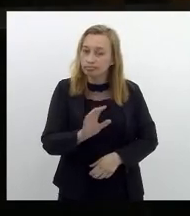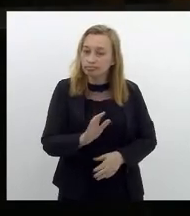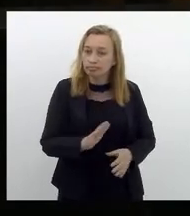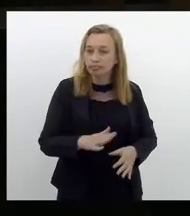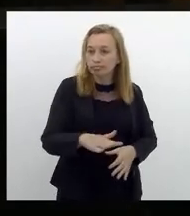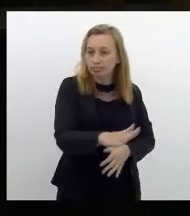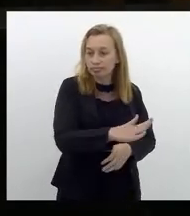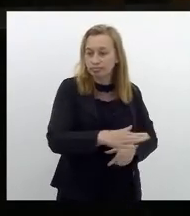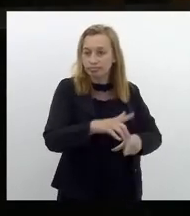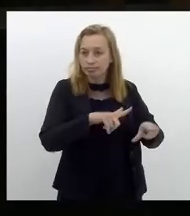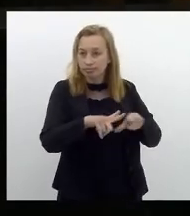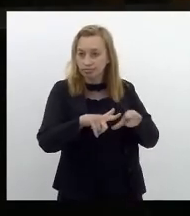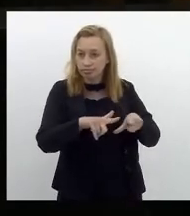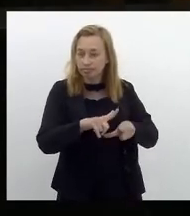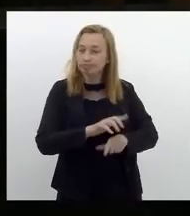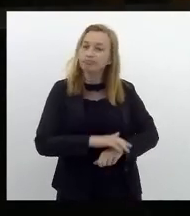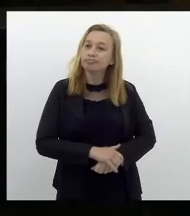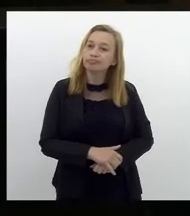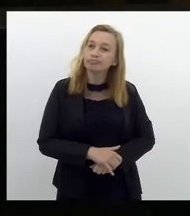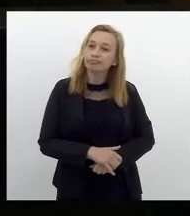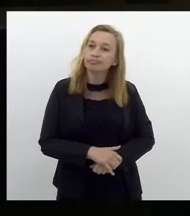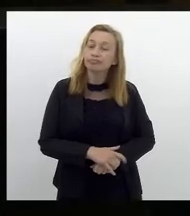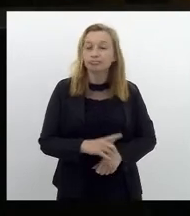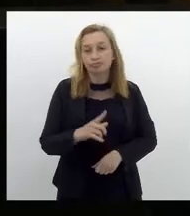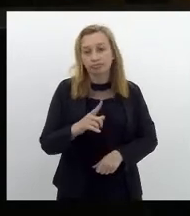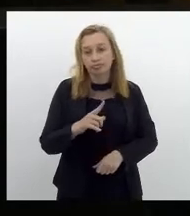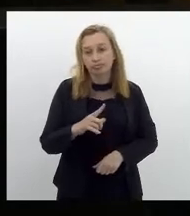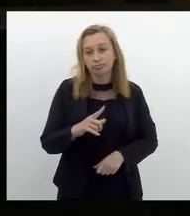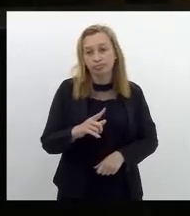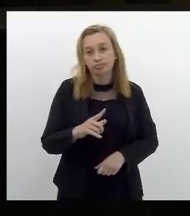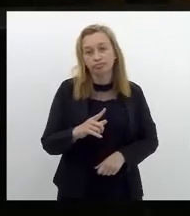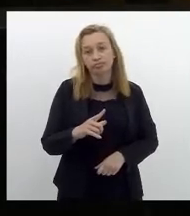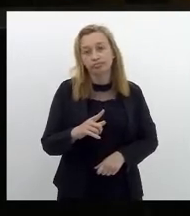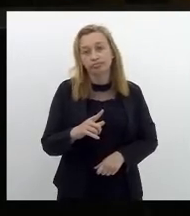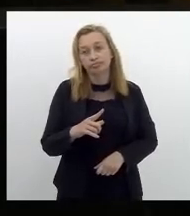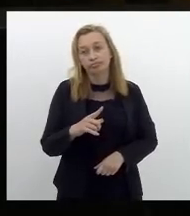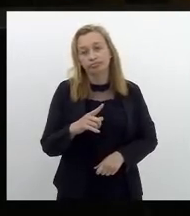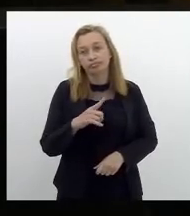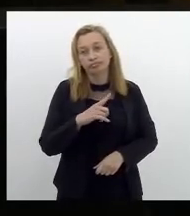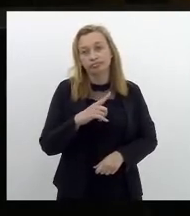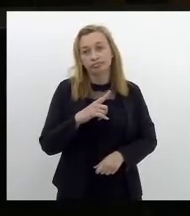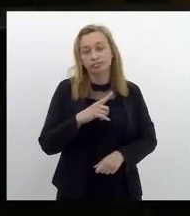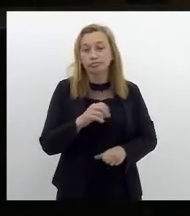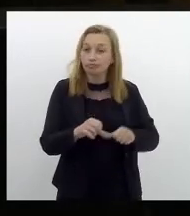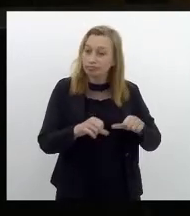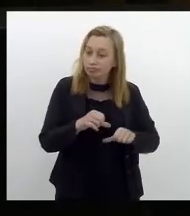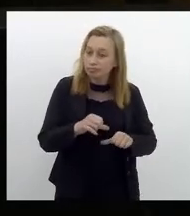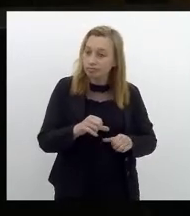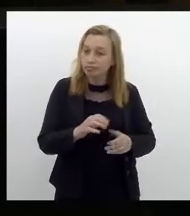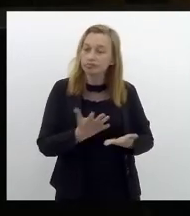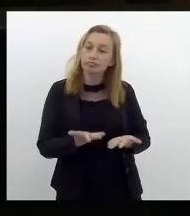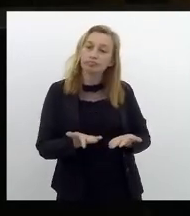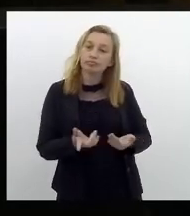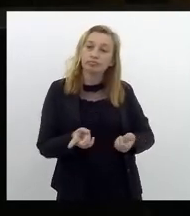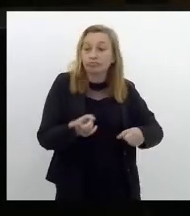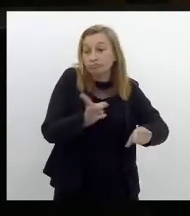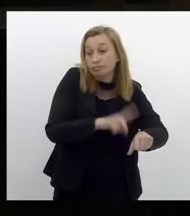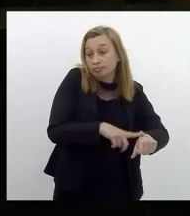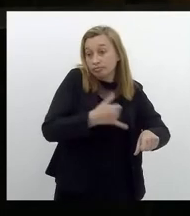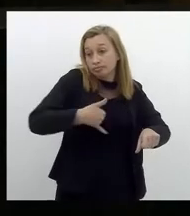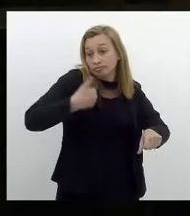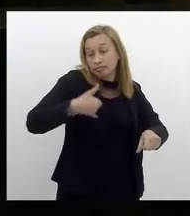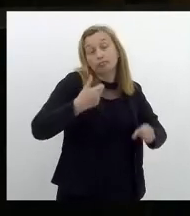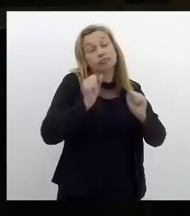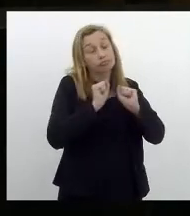funcional, tem exceções. E essas exceções de tempo e idade